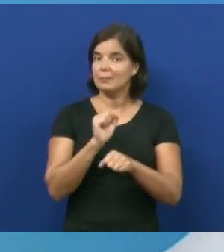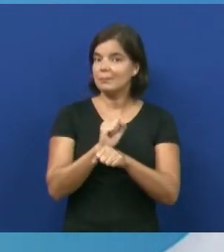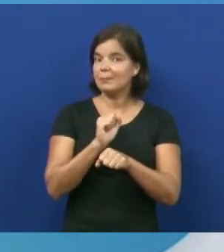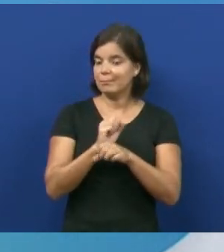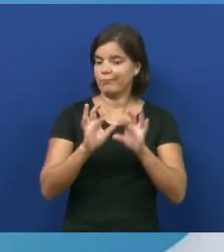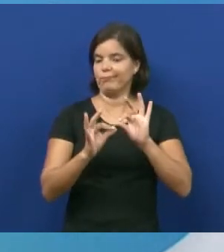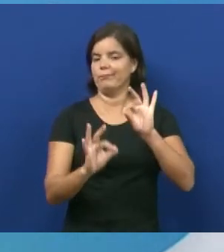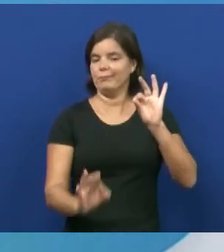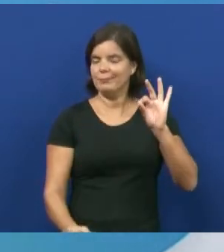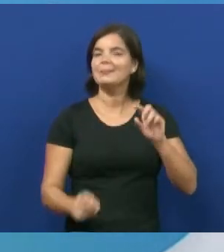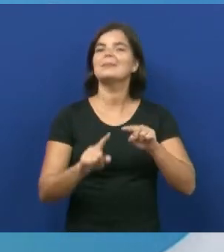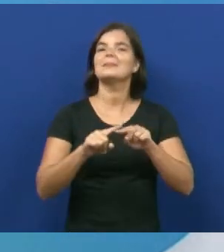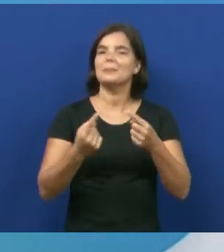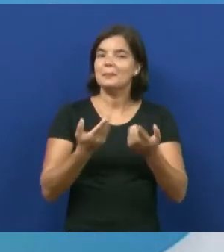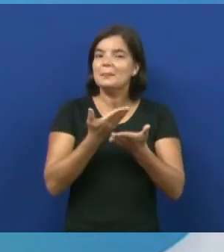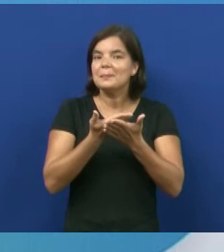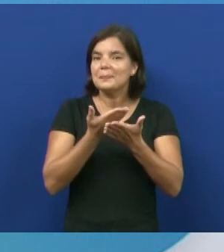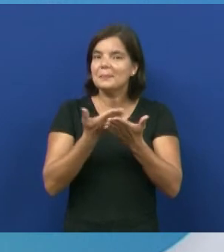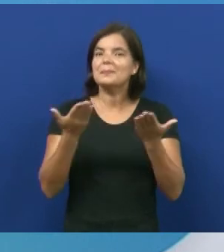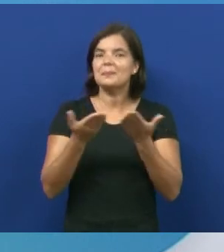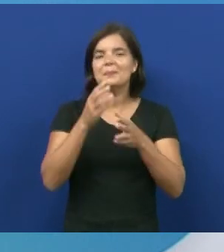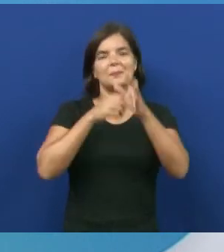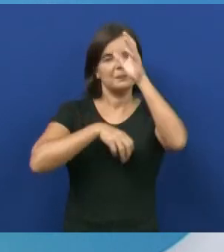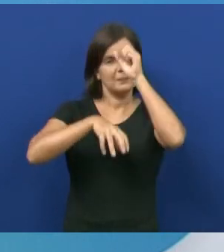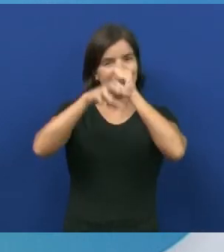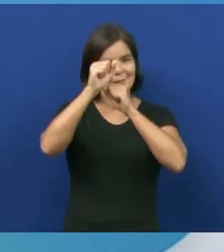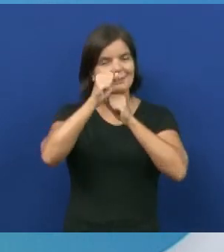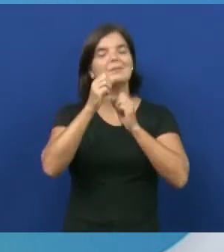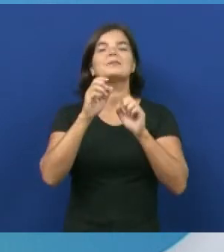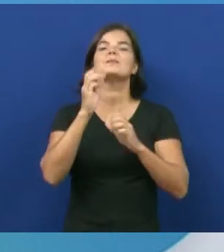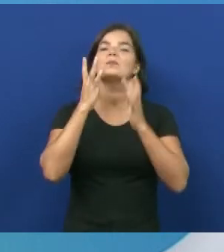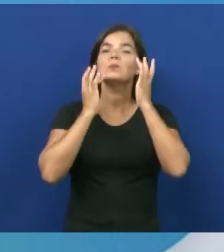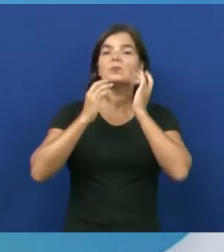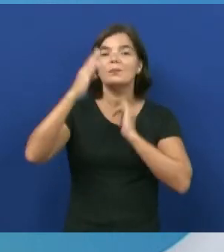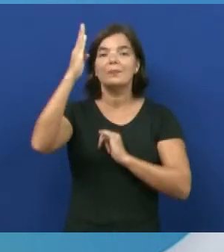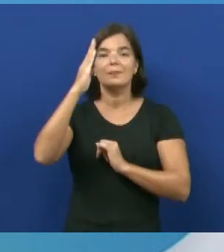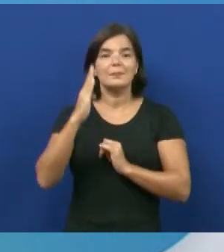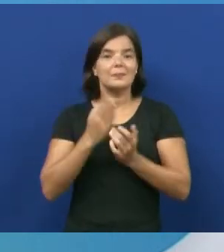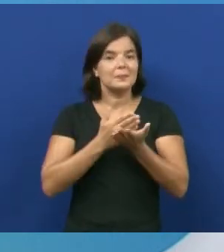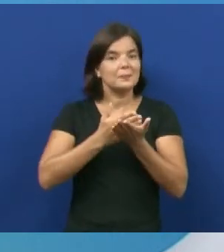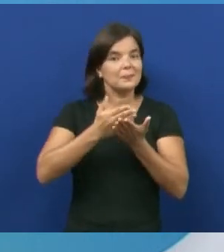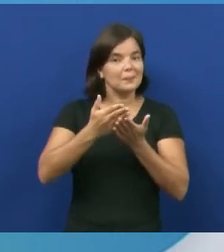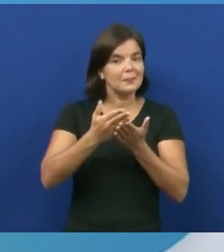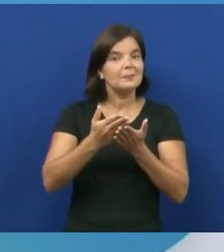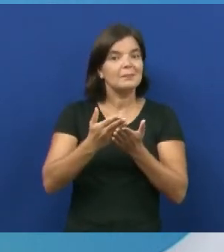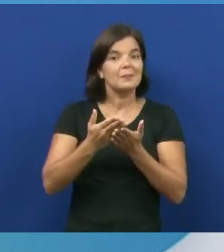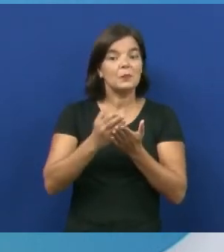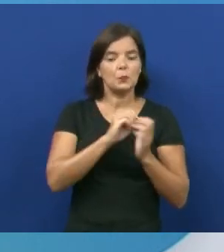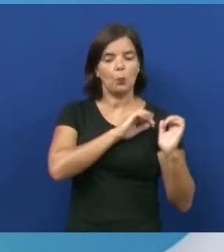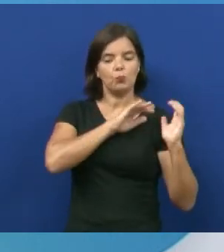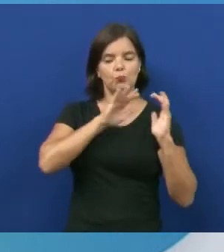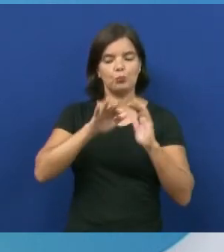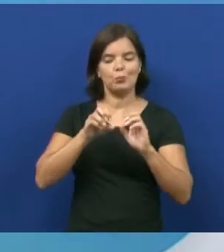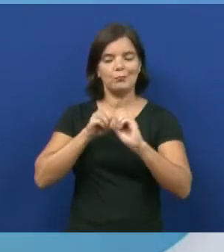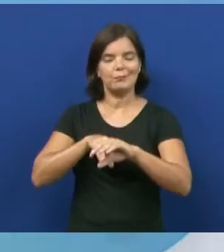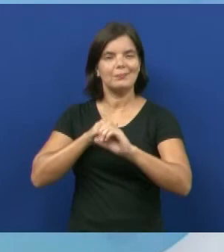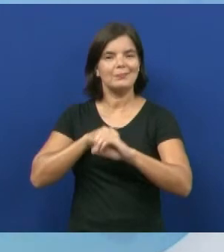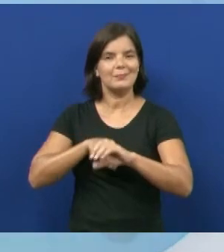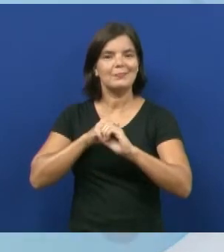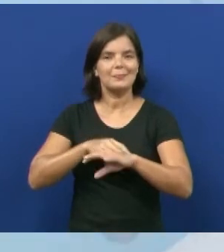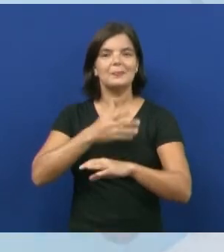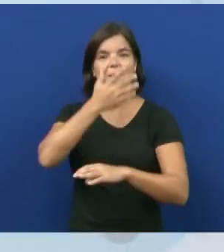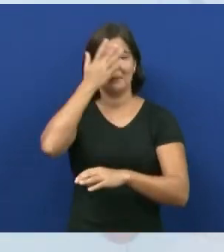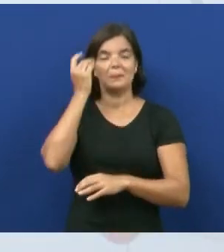de delongas. Né? Na aula de hoje a gente aprendeu que o teatro brasileiro ele começa como um processo de colonização, que